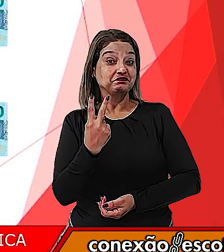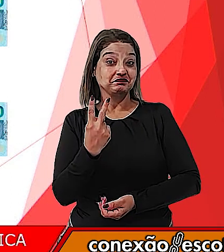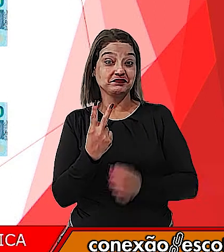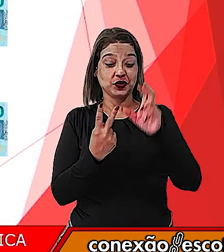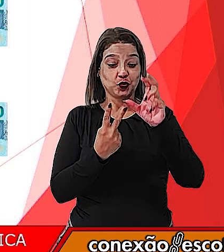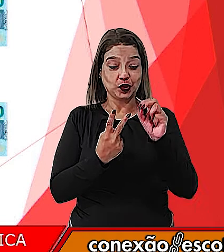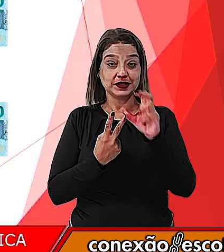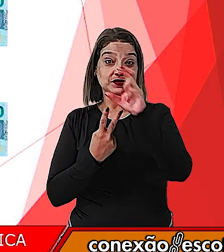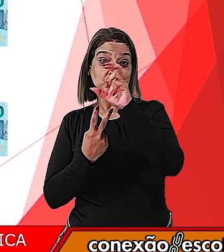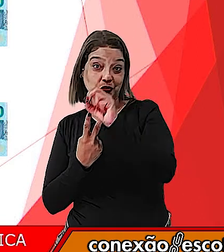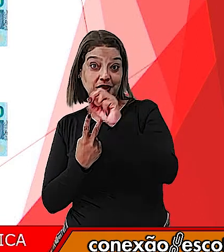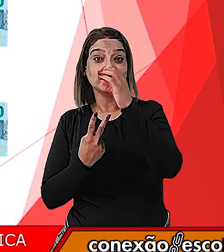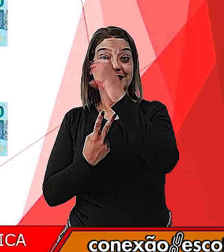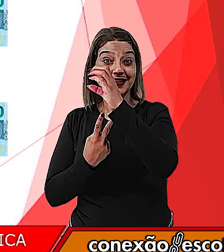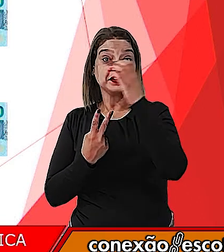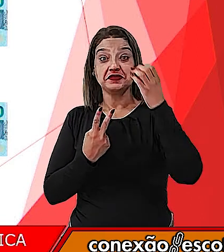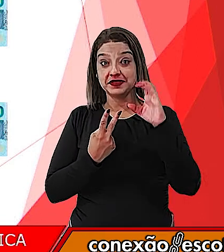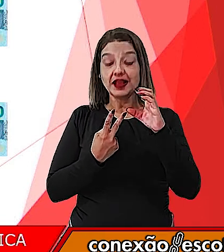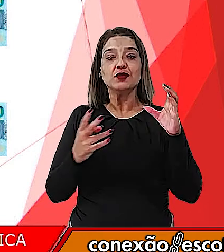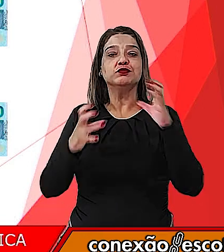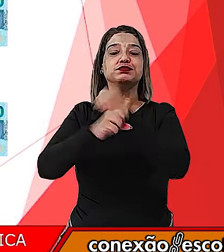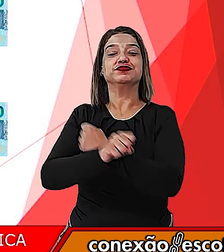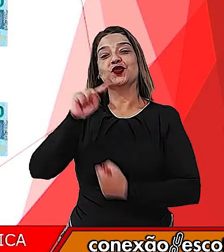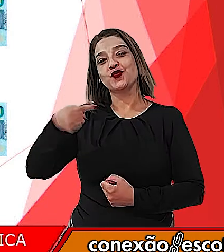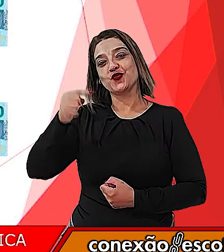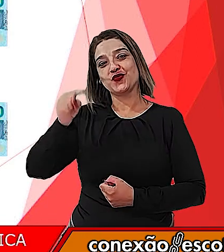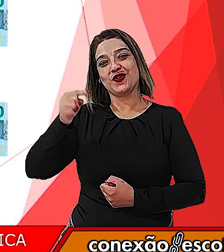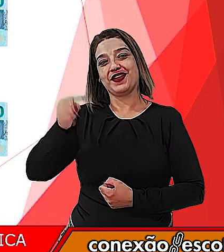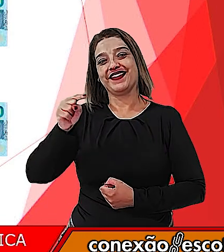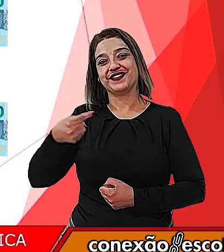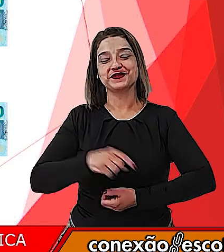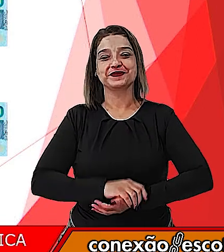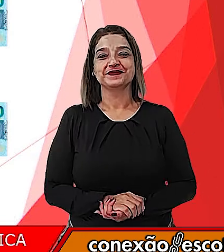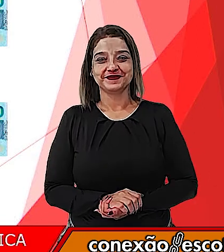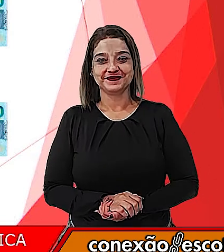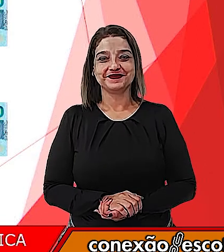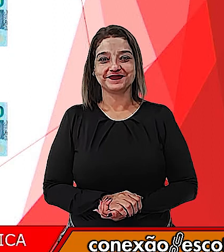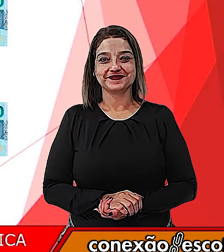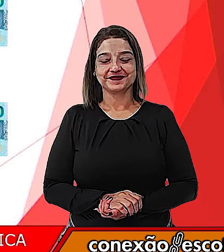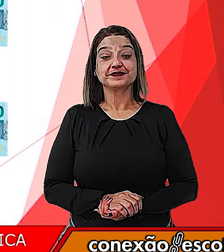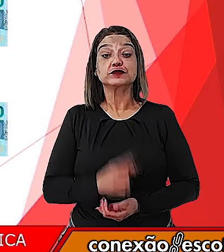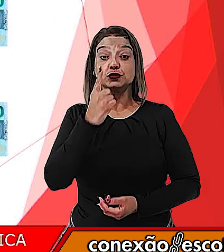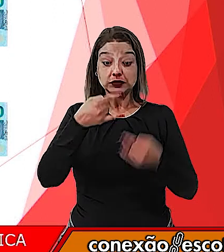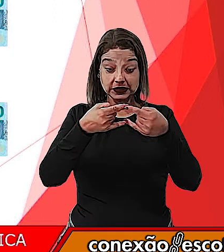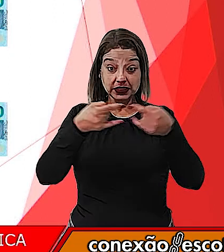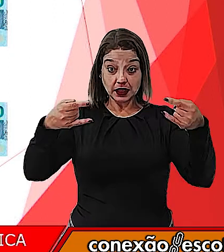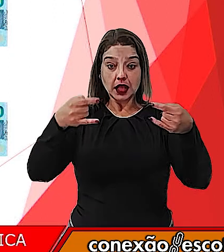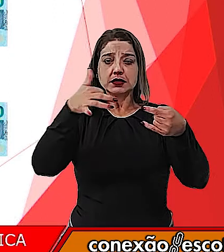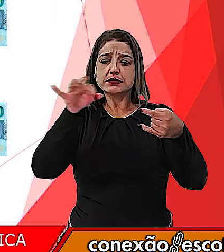Duas. Duas moedas de 50 centavos é igual a R$ 1. Uma cédula